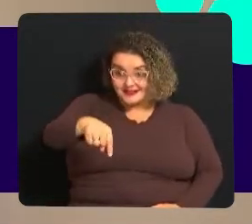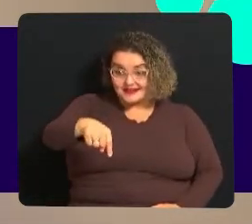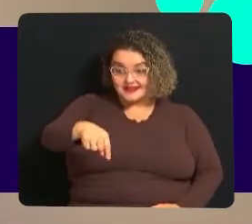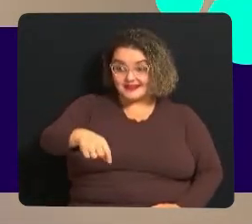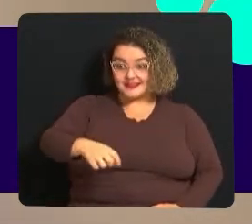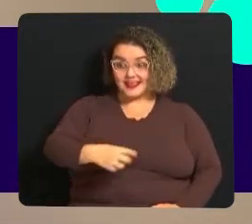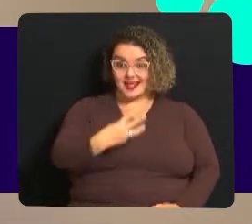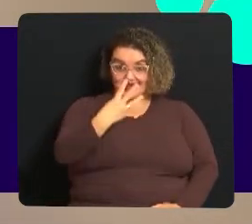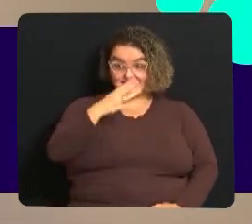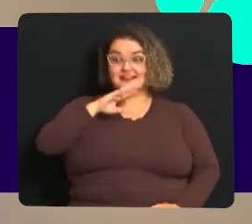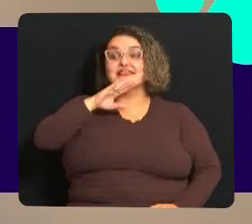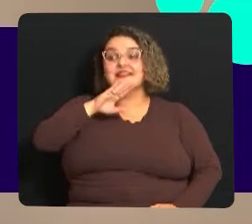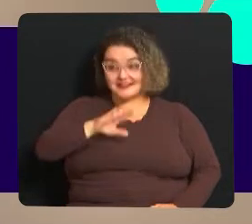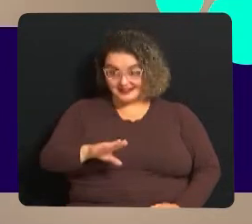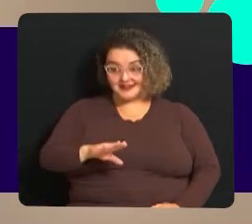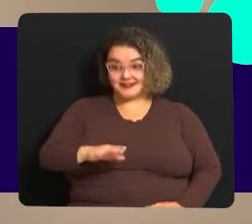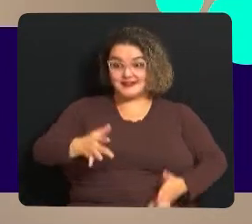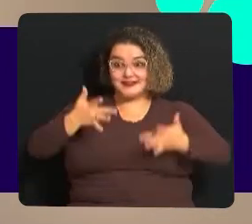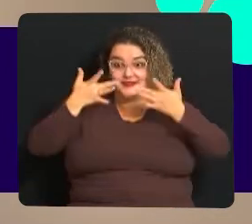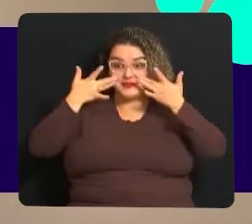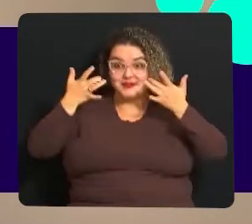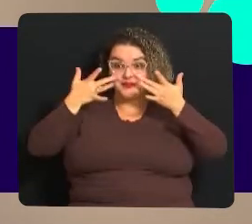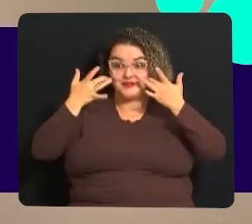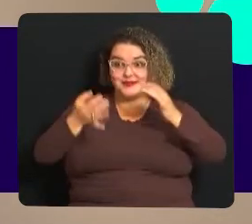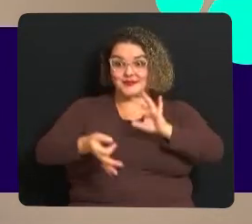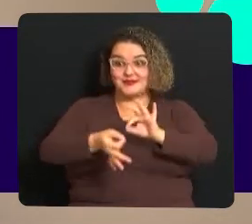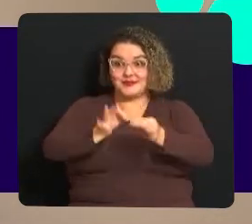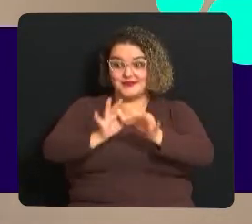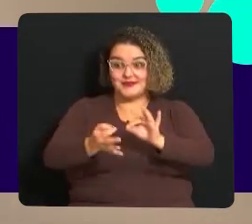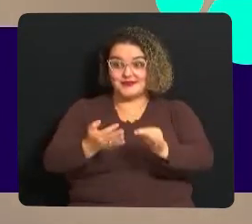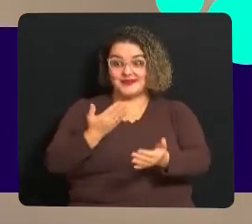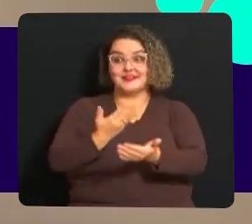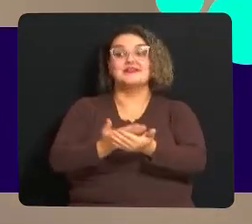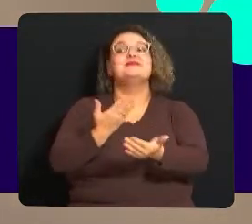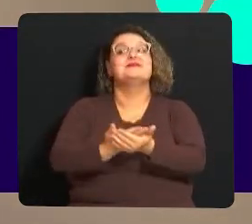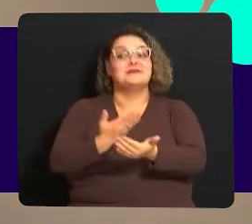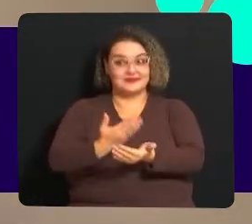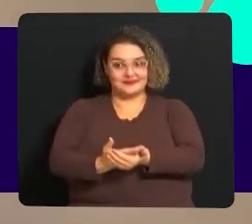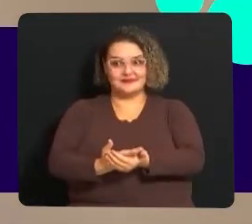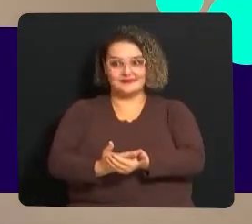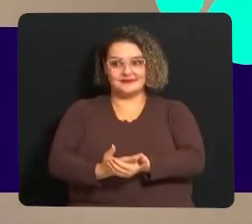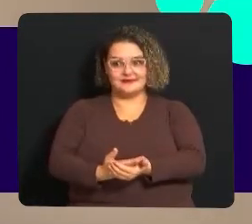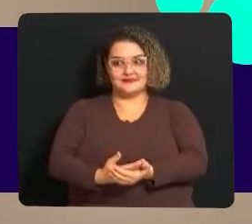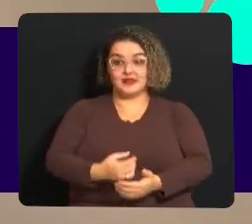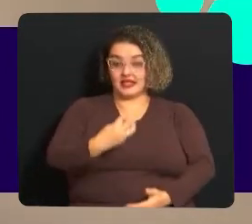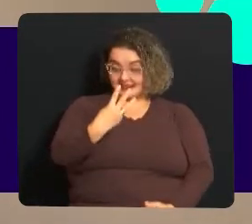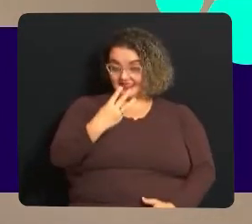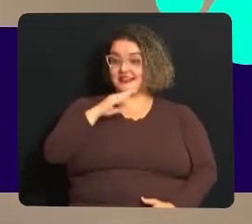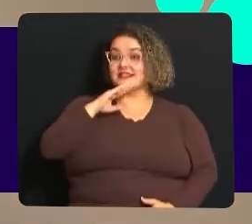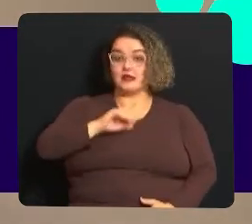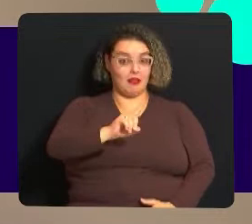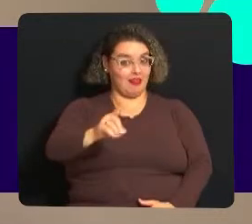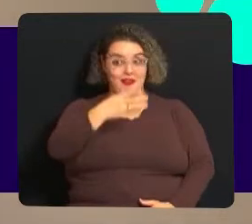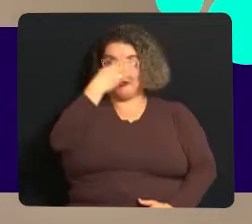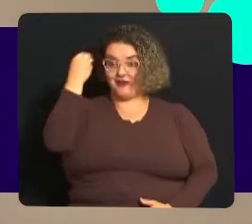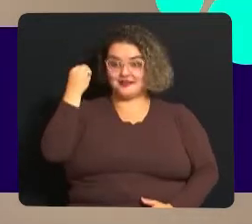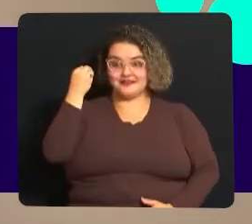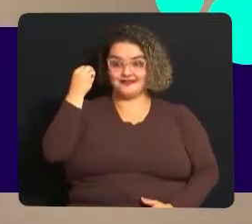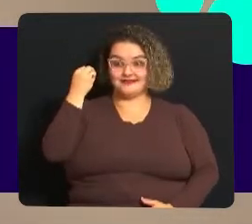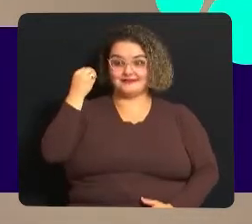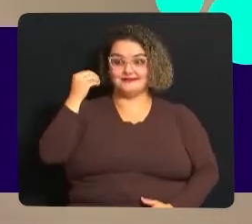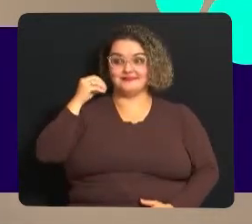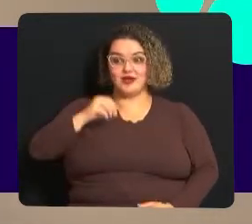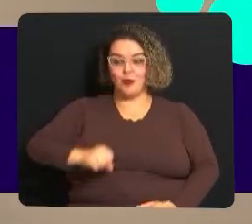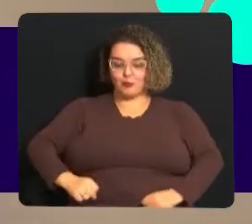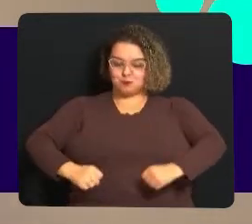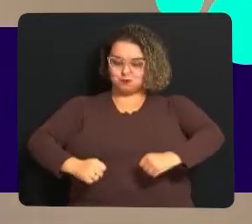às 15 horas, no Teatro Oficina dos Estudiantes. 15 horas. Não esqueça, se você